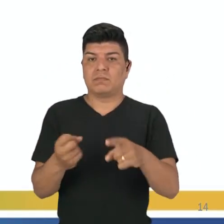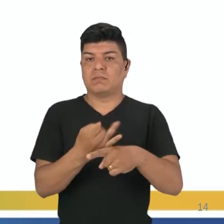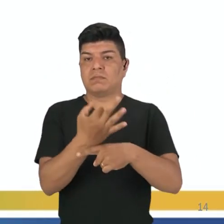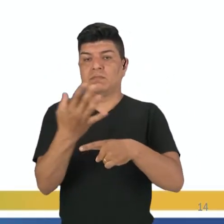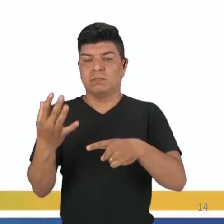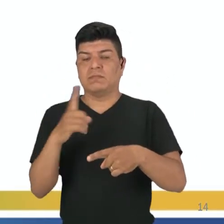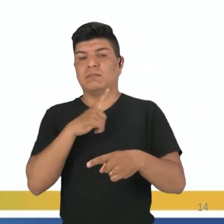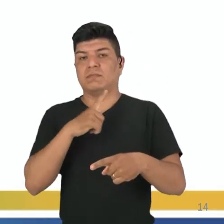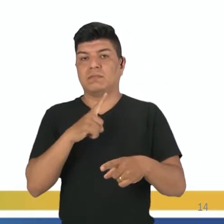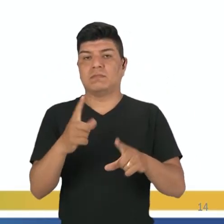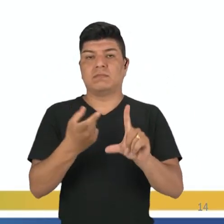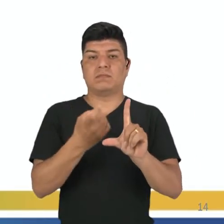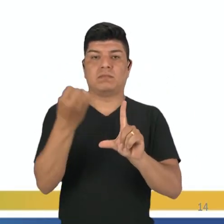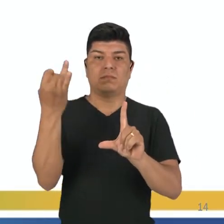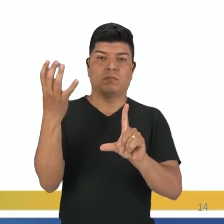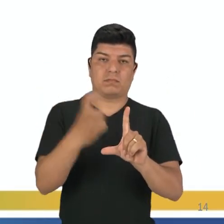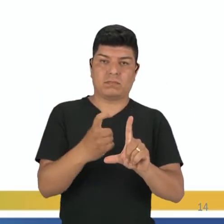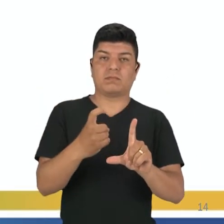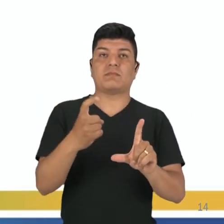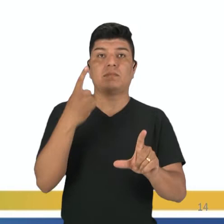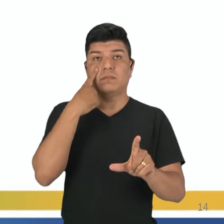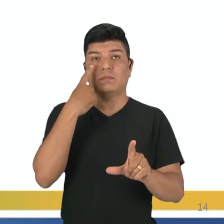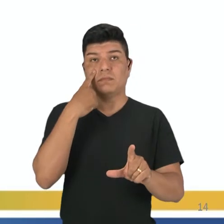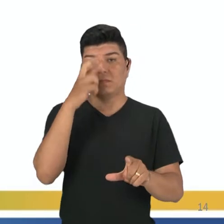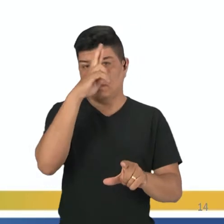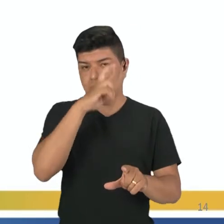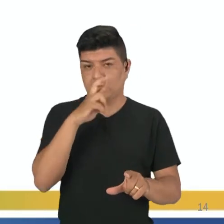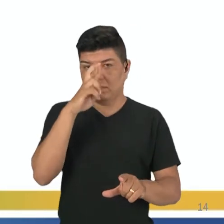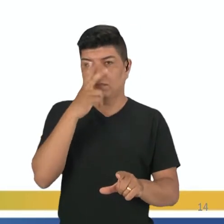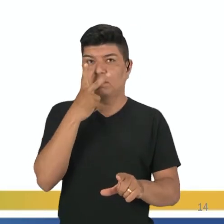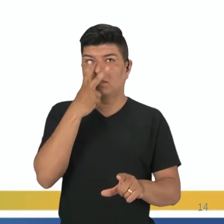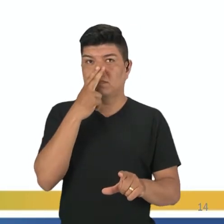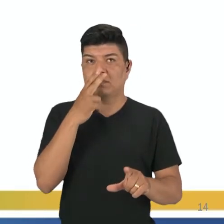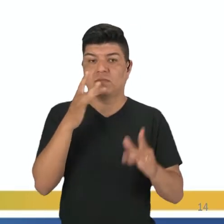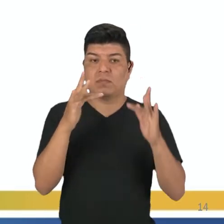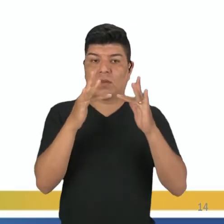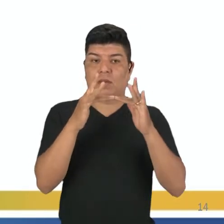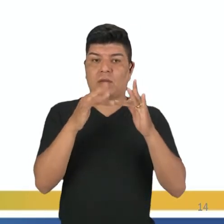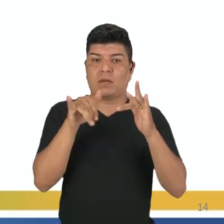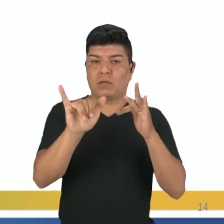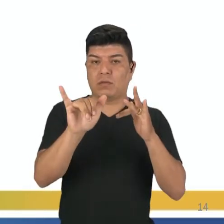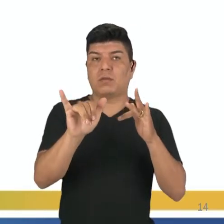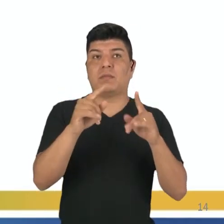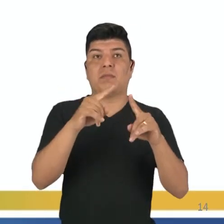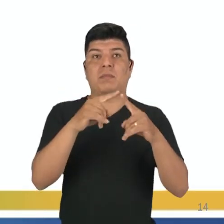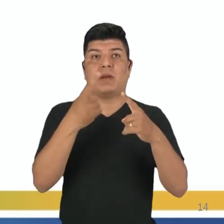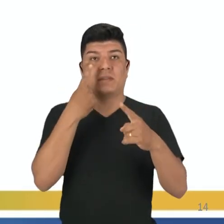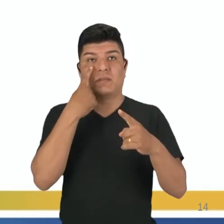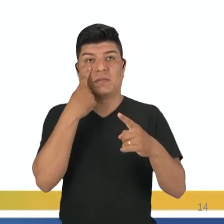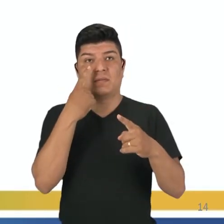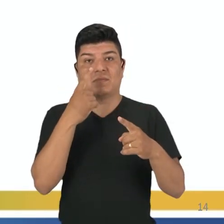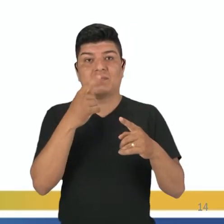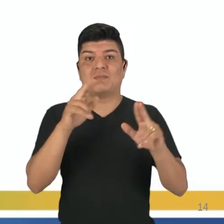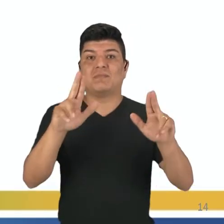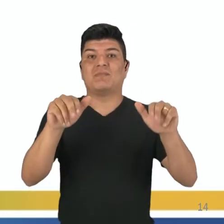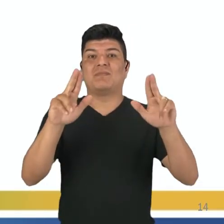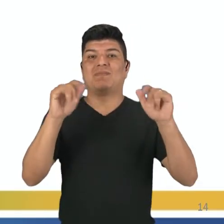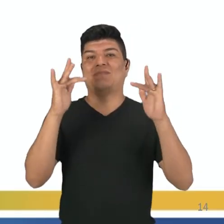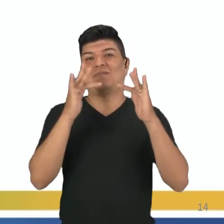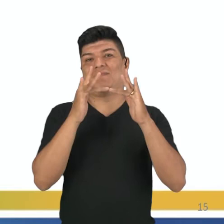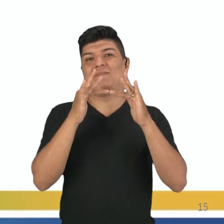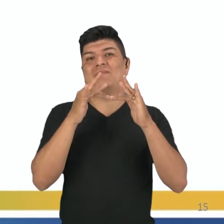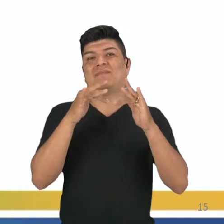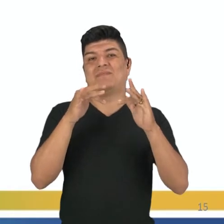funções logarítmicas. E uma observação aí no gráfico, né, dá a impressão que ele toca o eixo y, mas vimos que ele nunca chega a